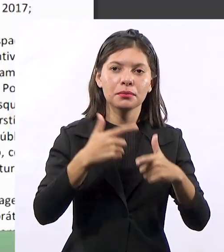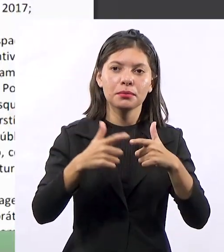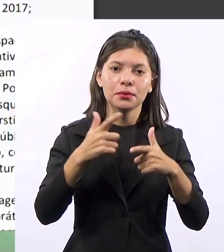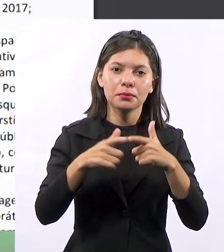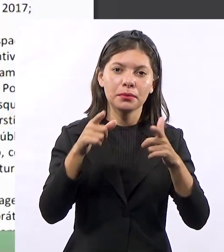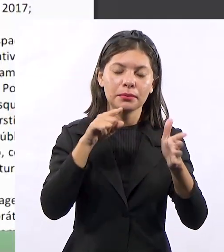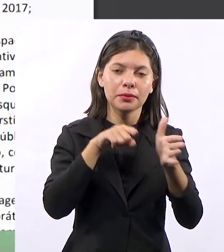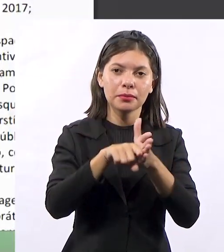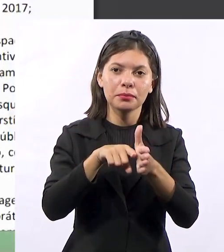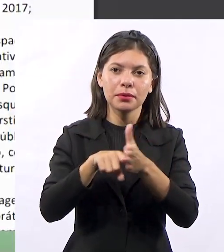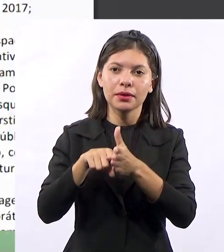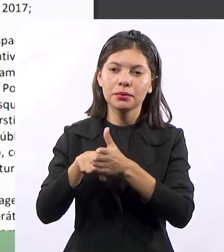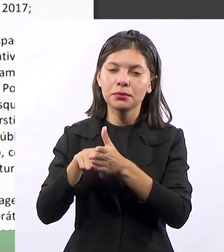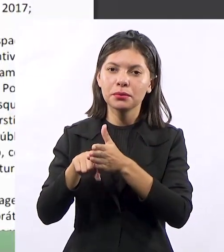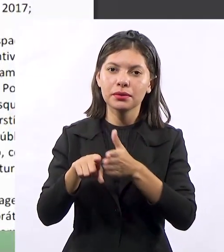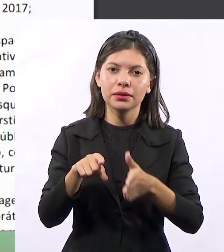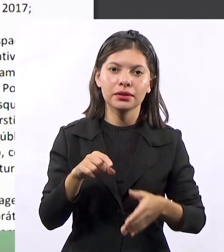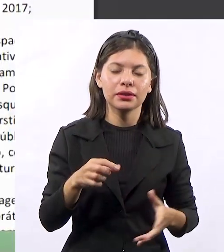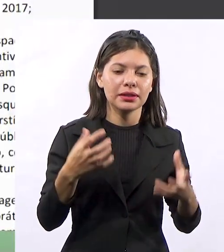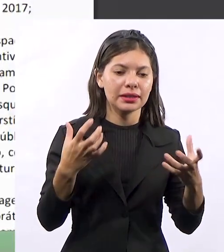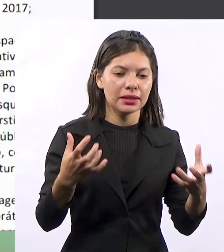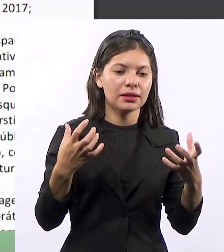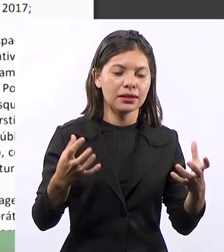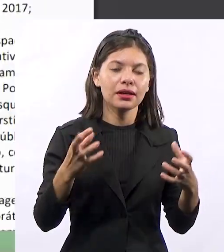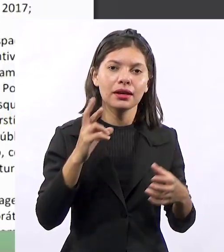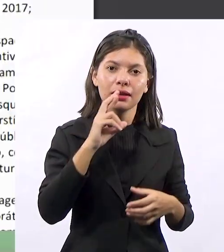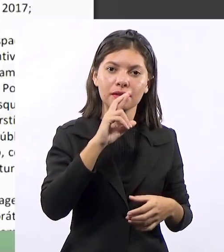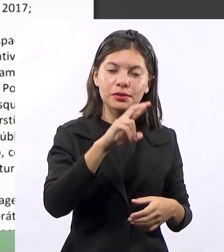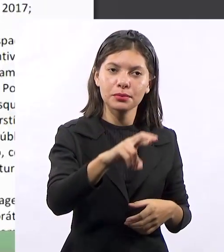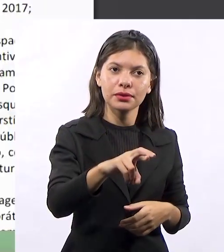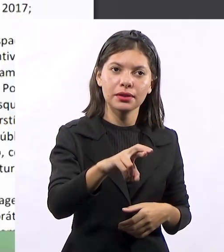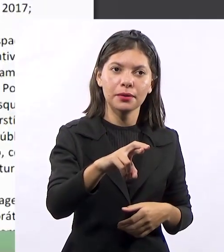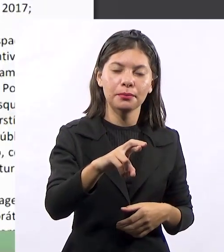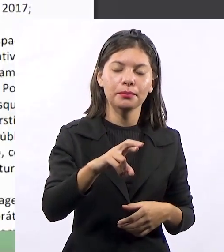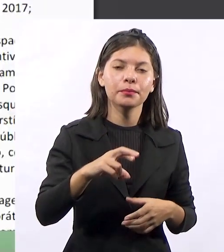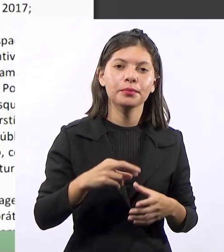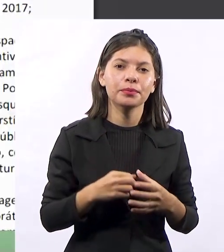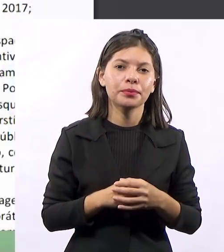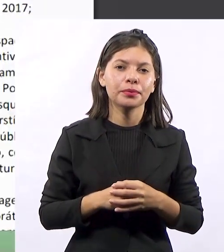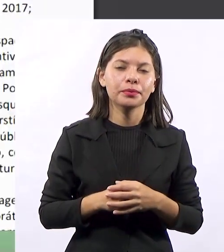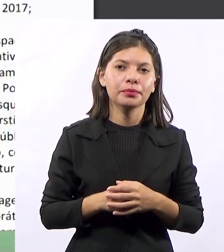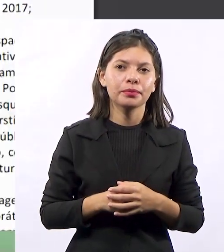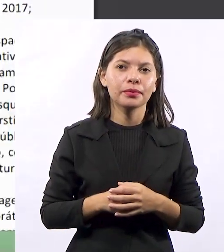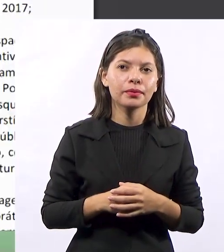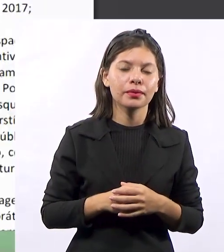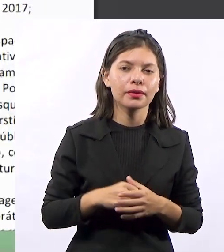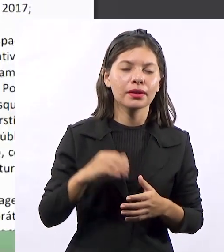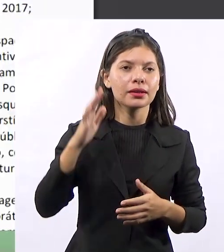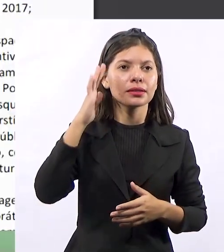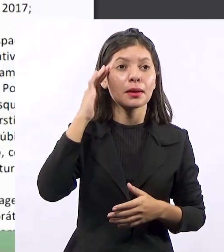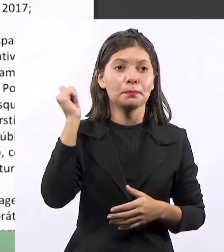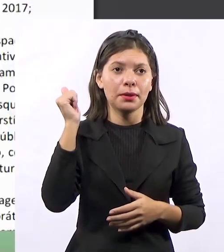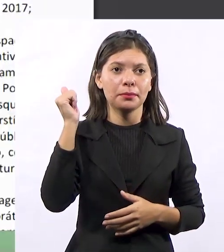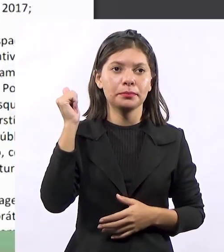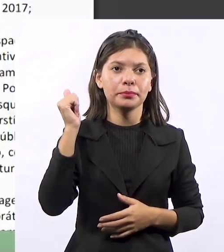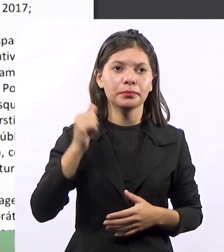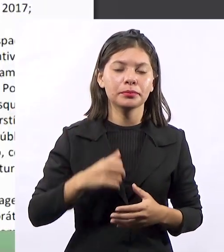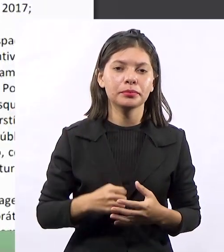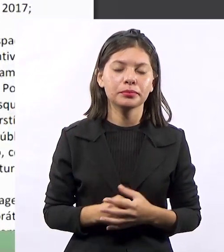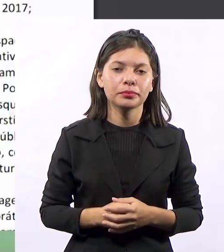de que o problema é uma pergunta que a gente quer responder, é algo que a gente quer